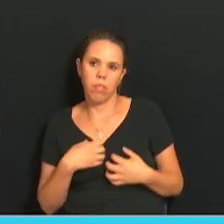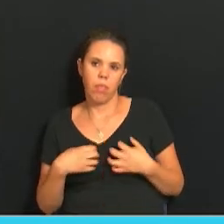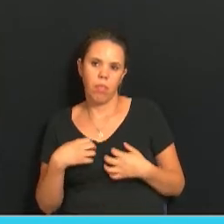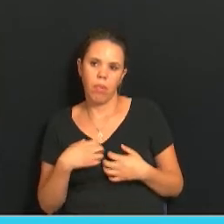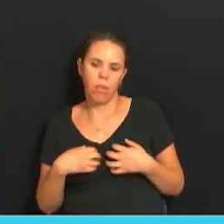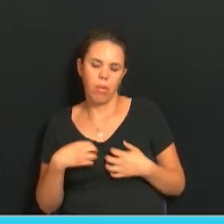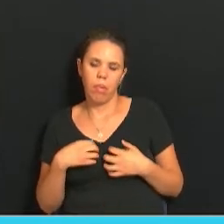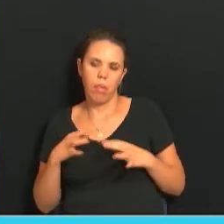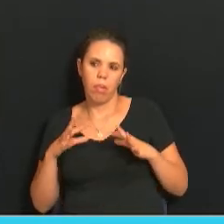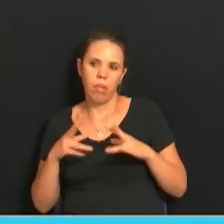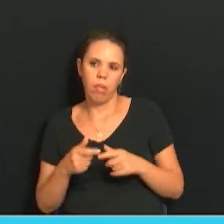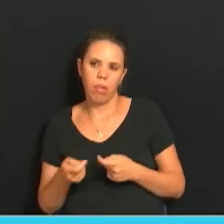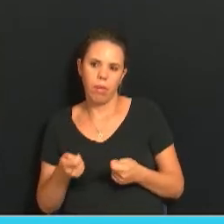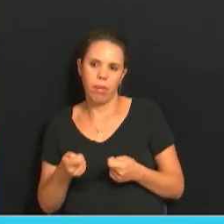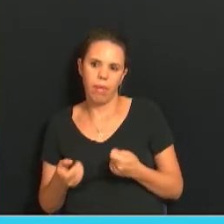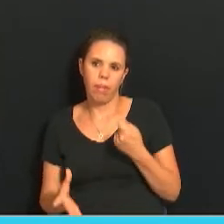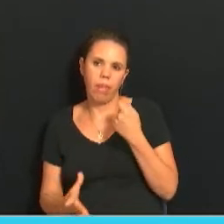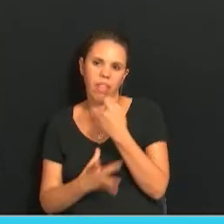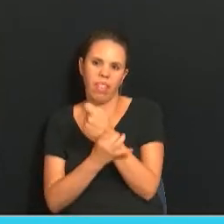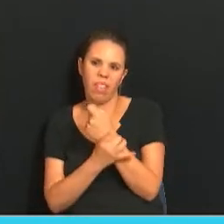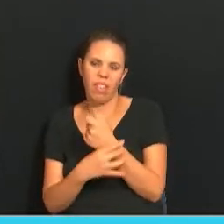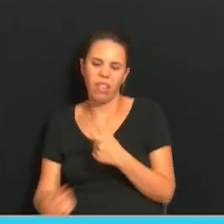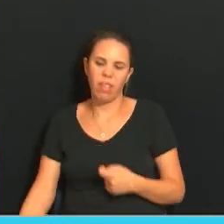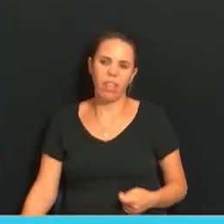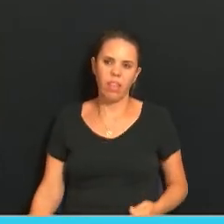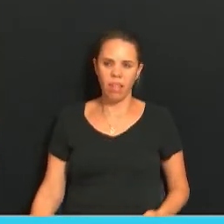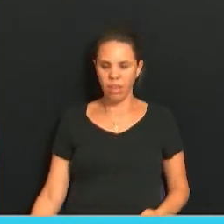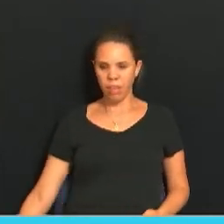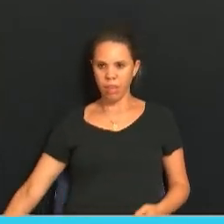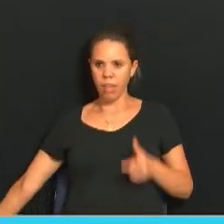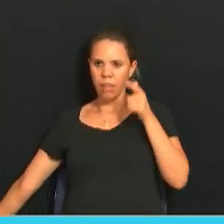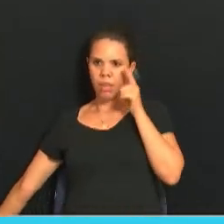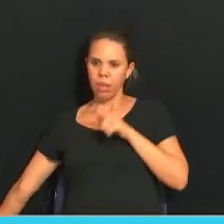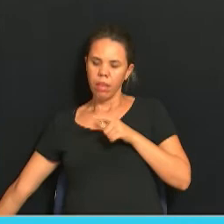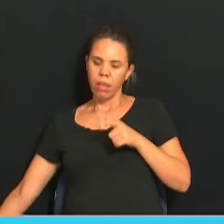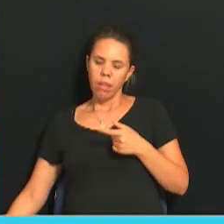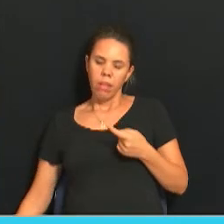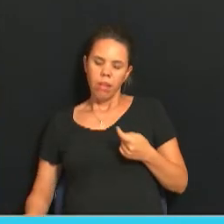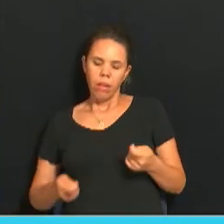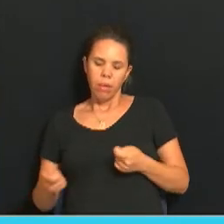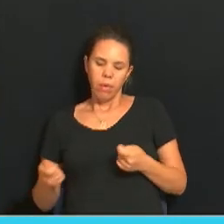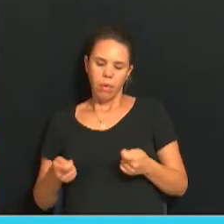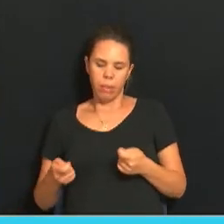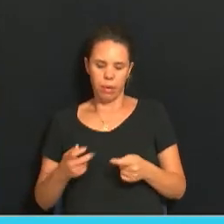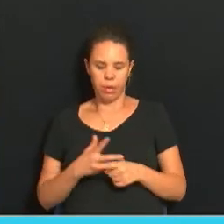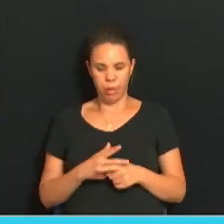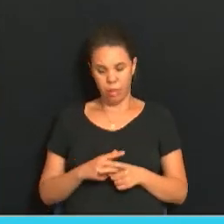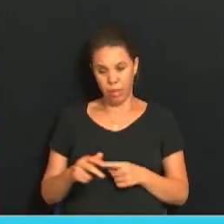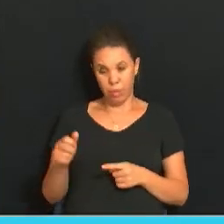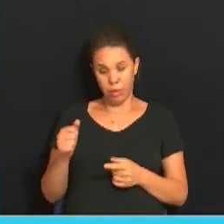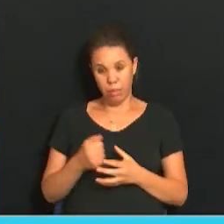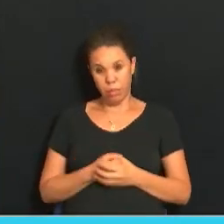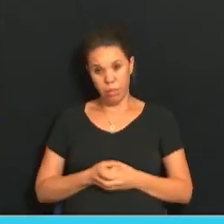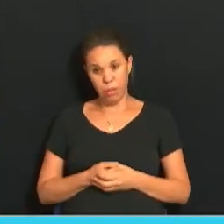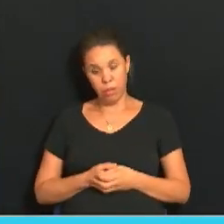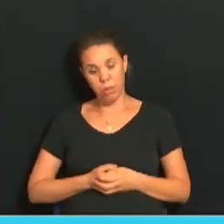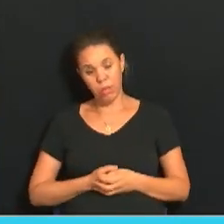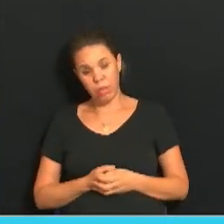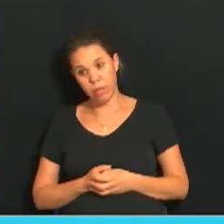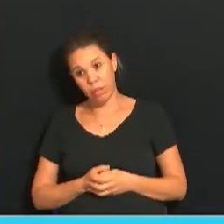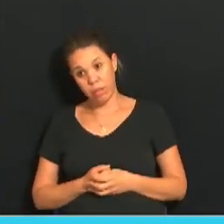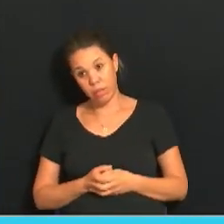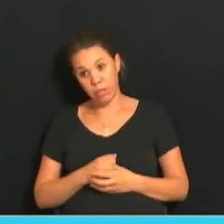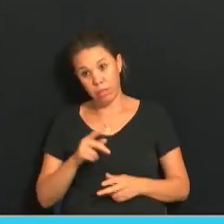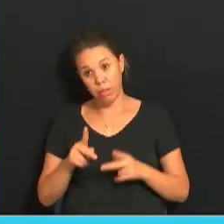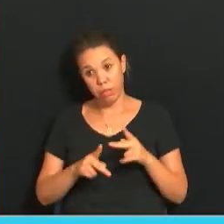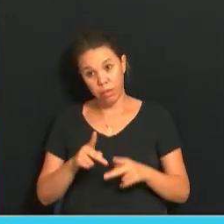são todos, vamos dizer, manuseáveis, né? A gente consegue contornar a maioria das situações dos eventos colaterais e que os pacientes